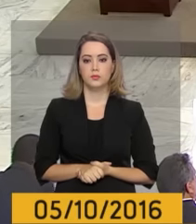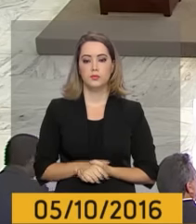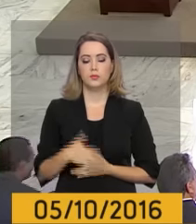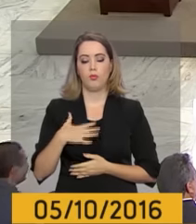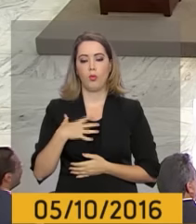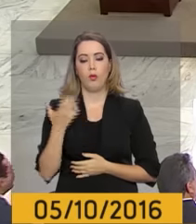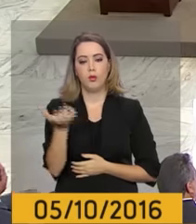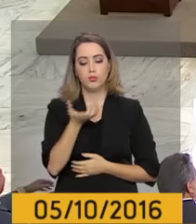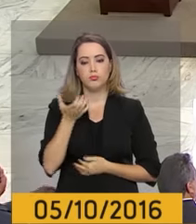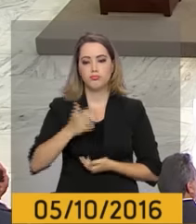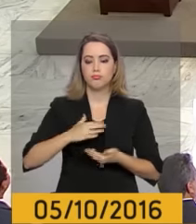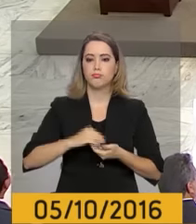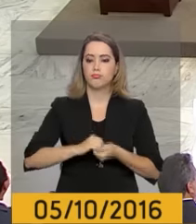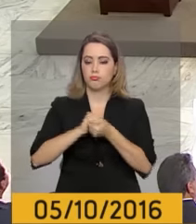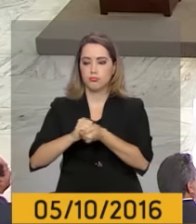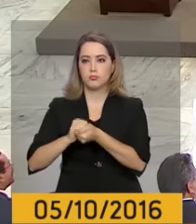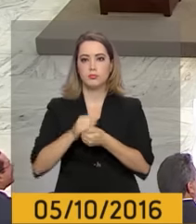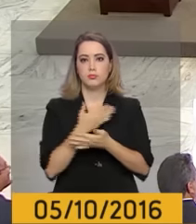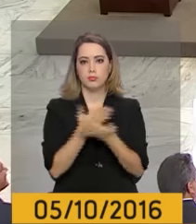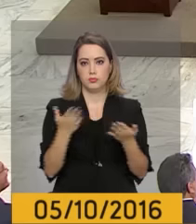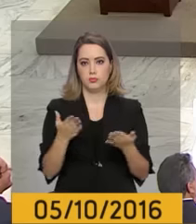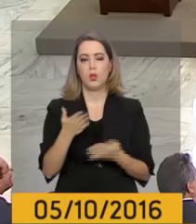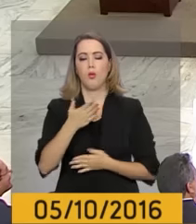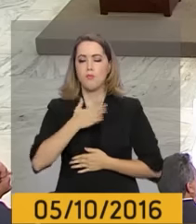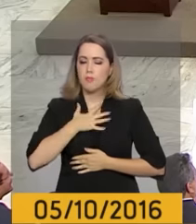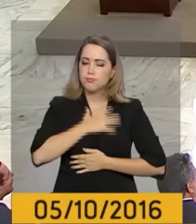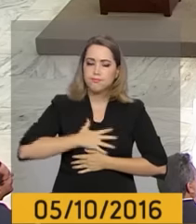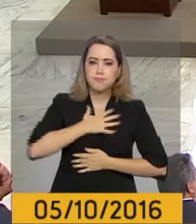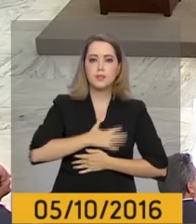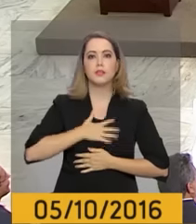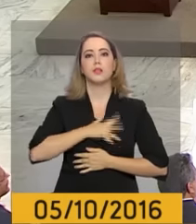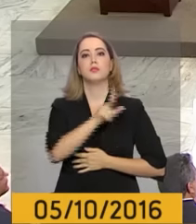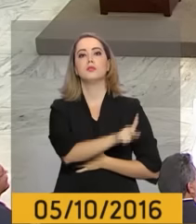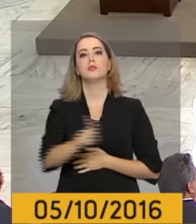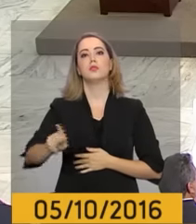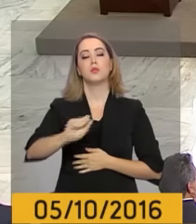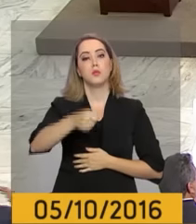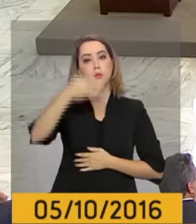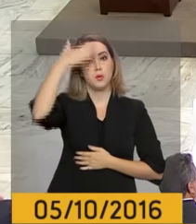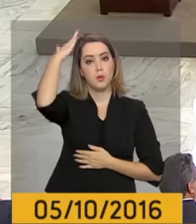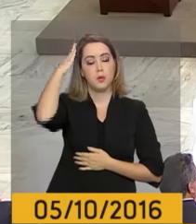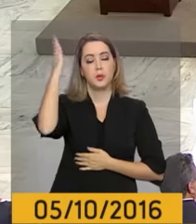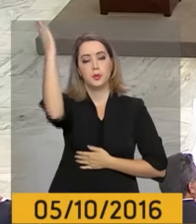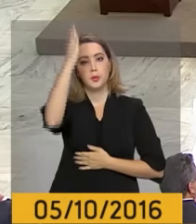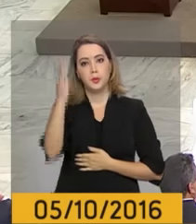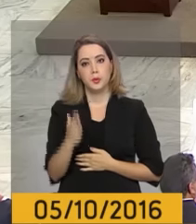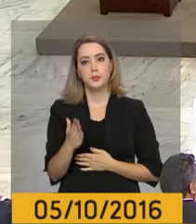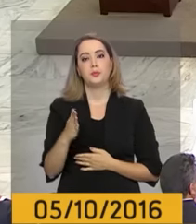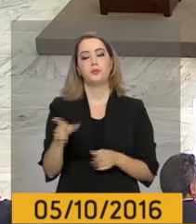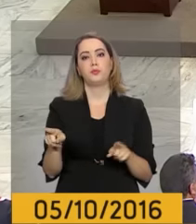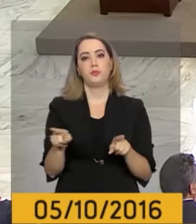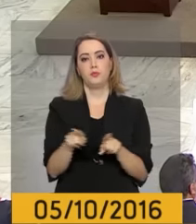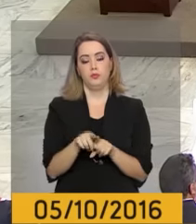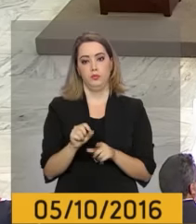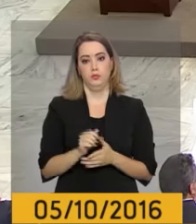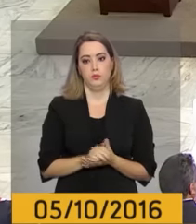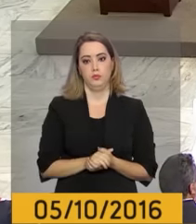Queria saudar meu querido presidente da República Federativa do Brasil, Michel